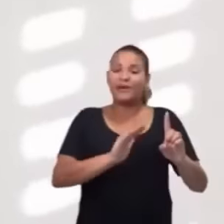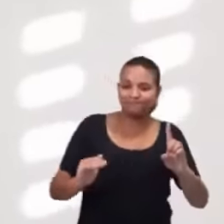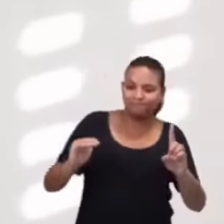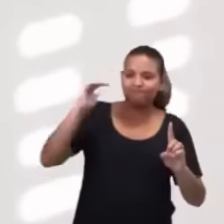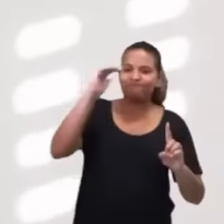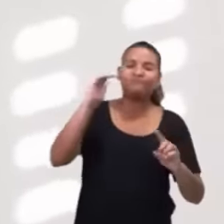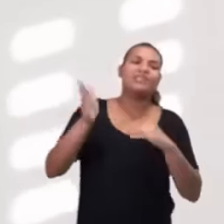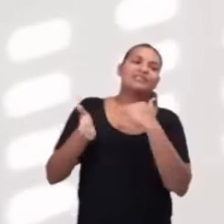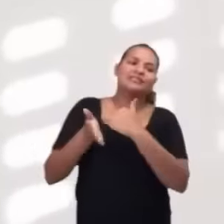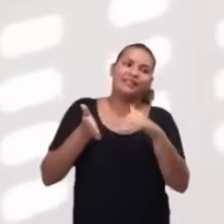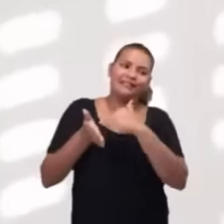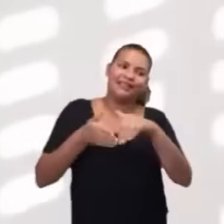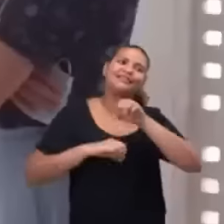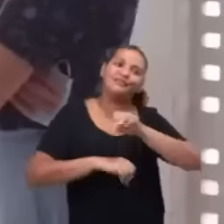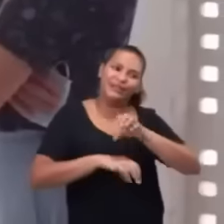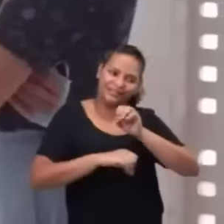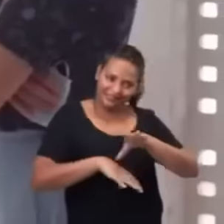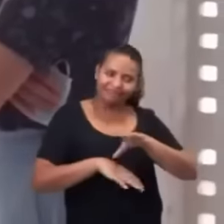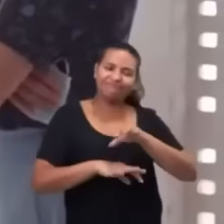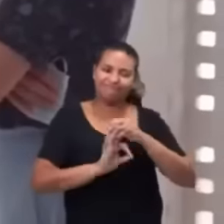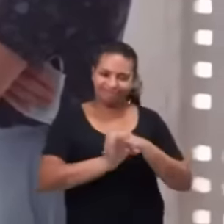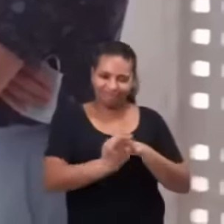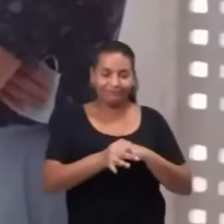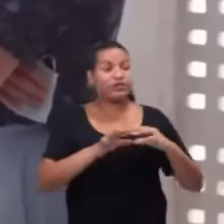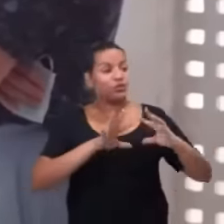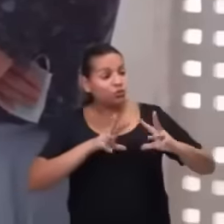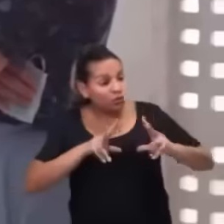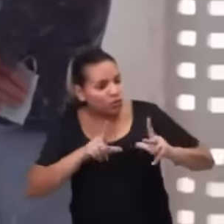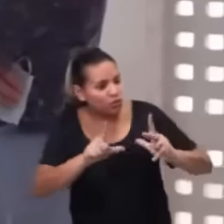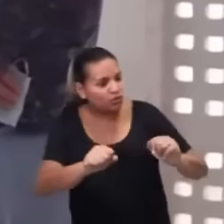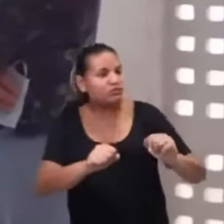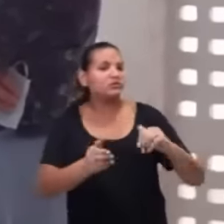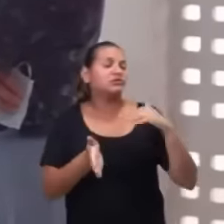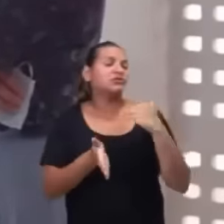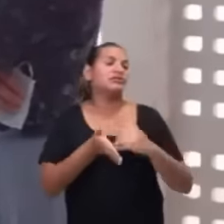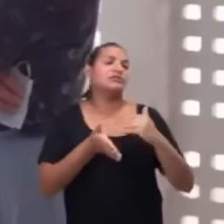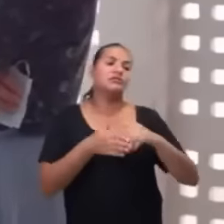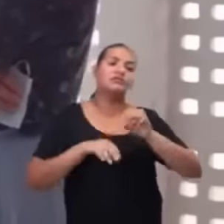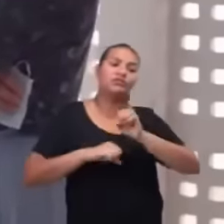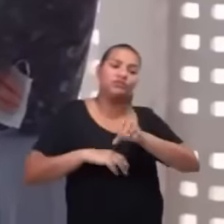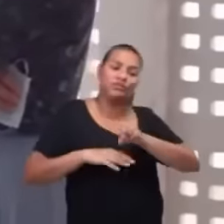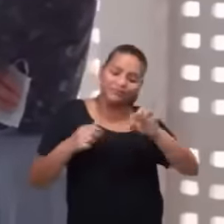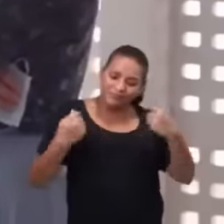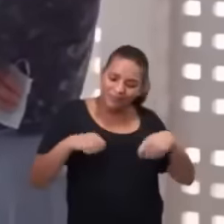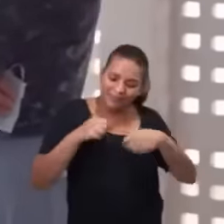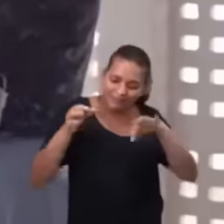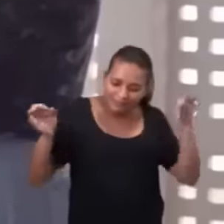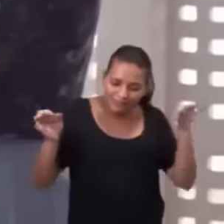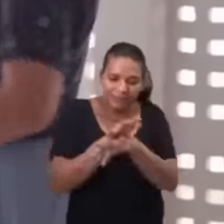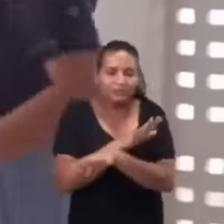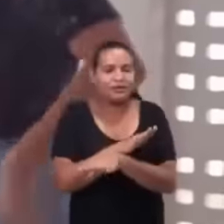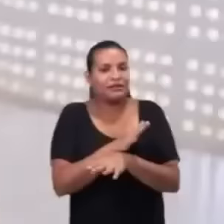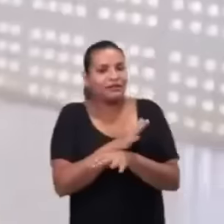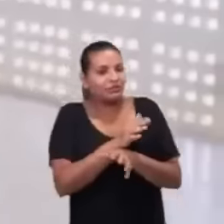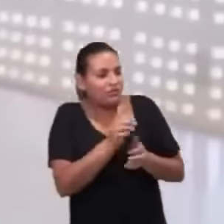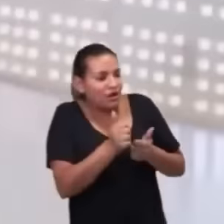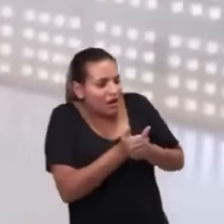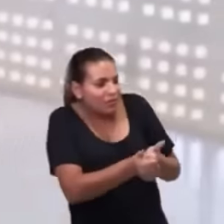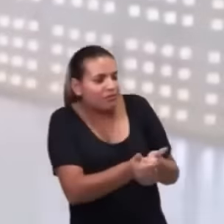Educação. Todos os técnicos estão preparados para esse acompanhamento, para